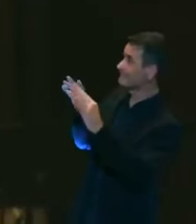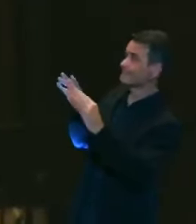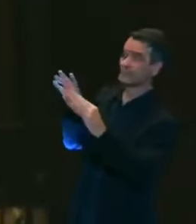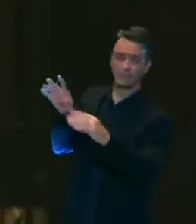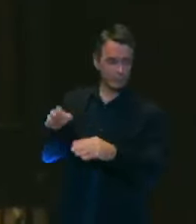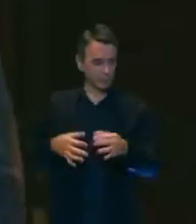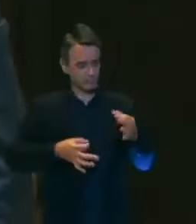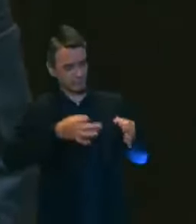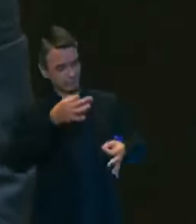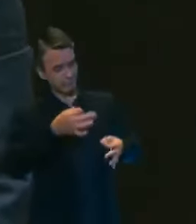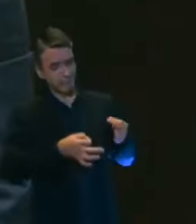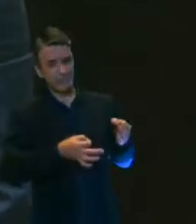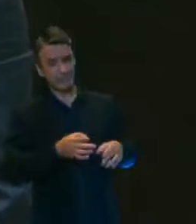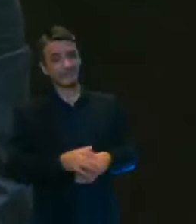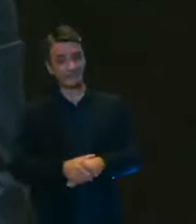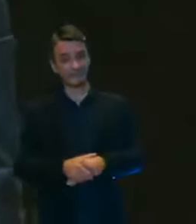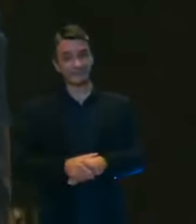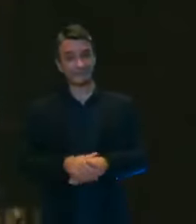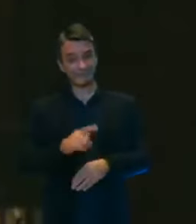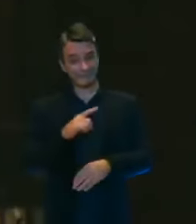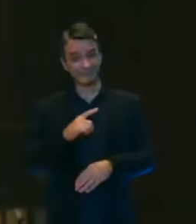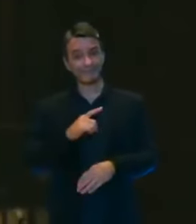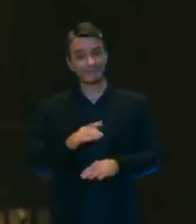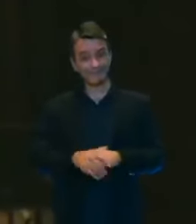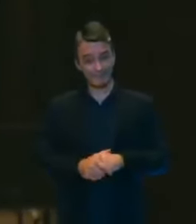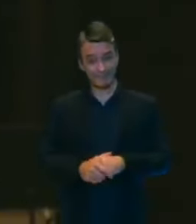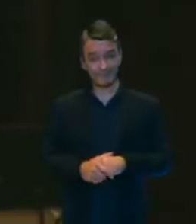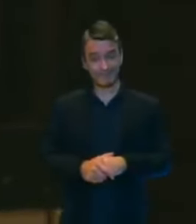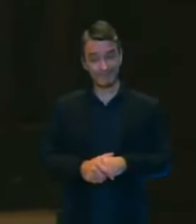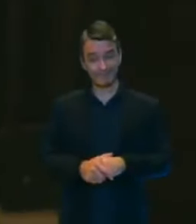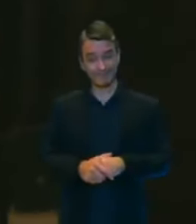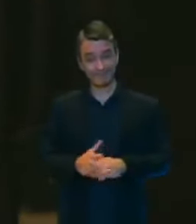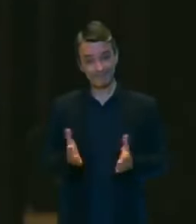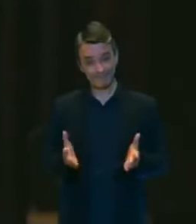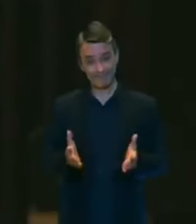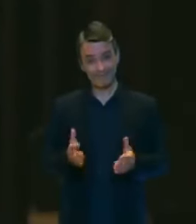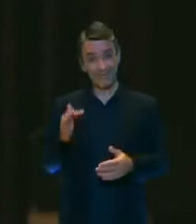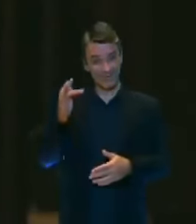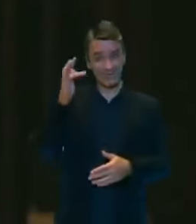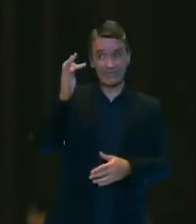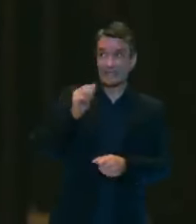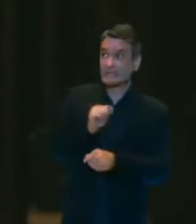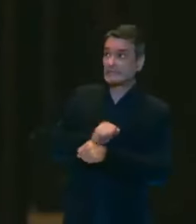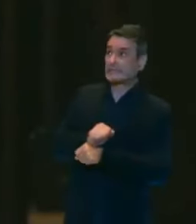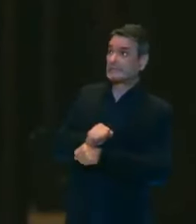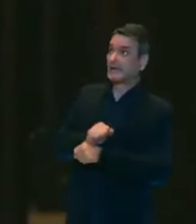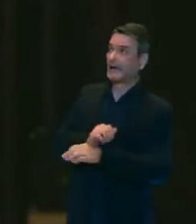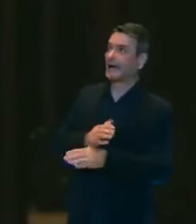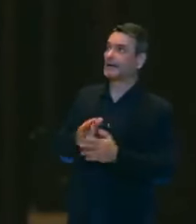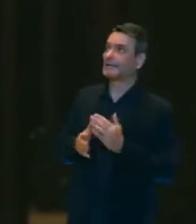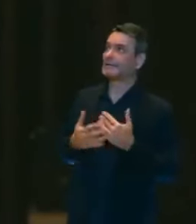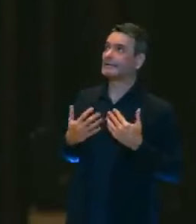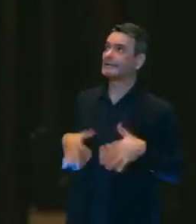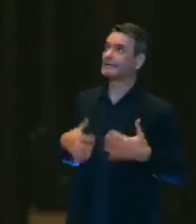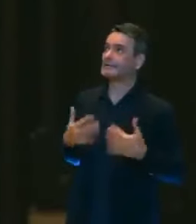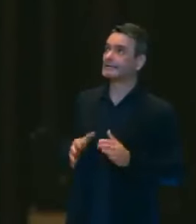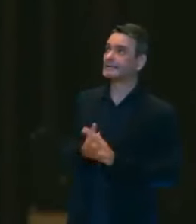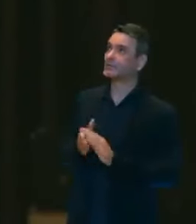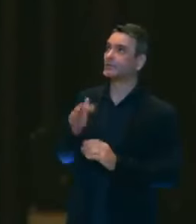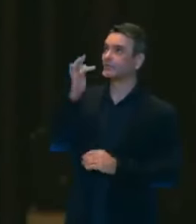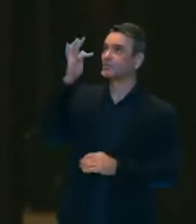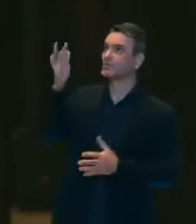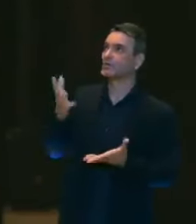Eu aguardo esse dia, quando ele vai dizer para mim e para você: entra no gozo do teu